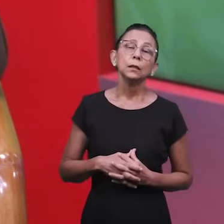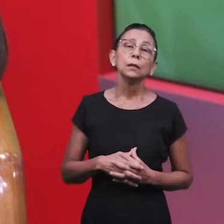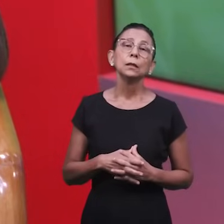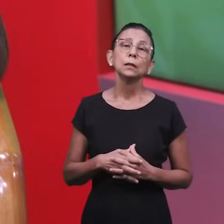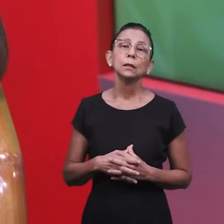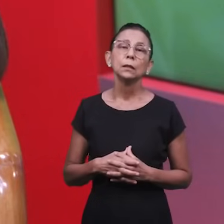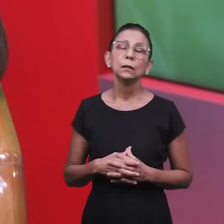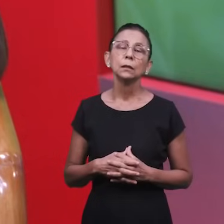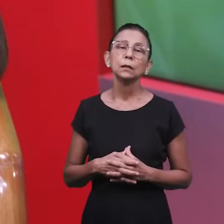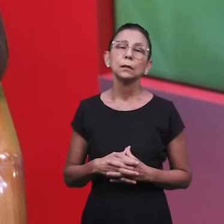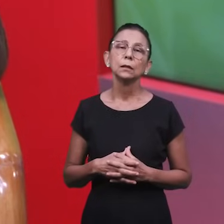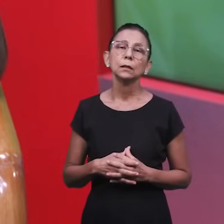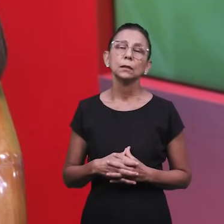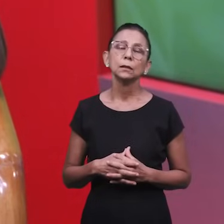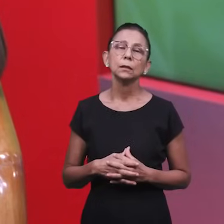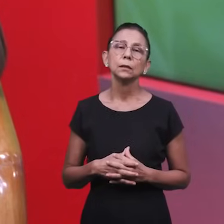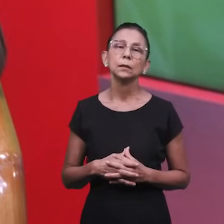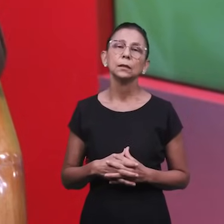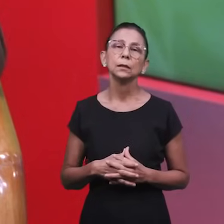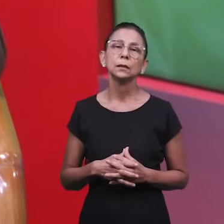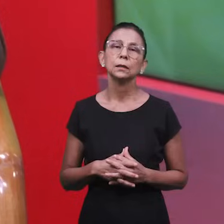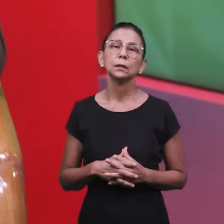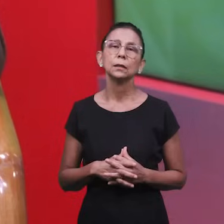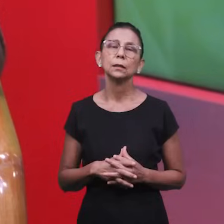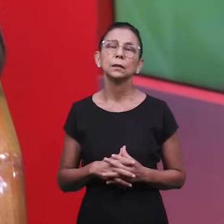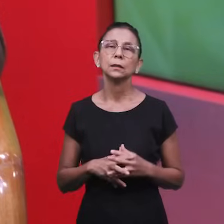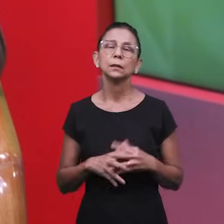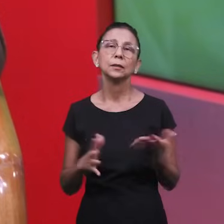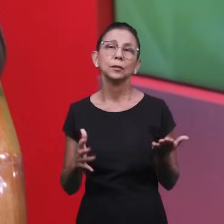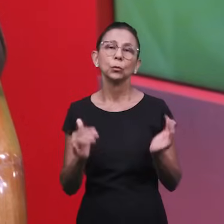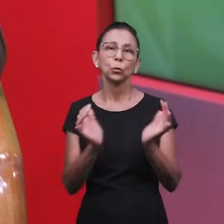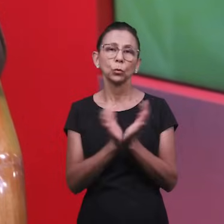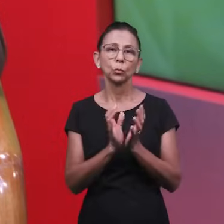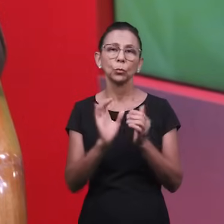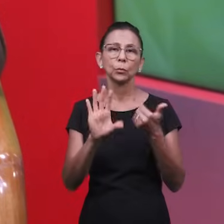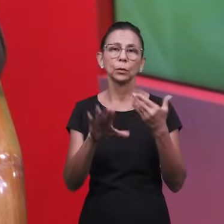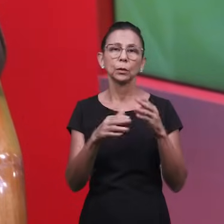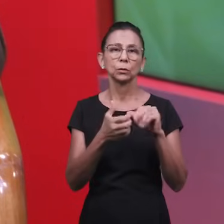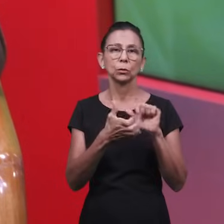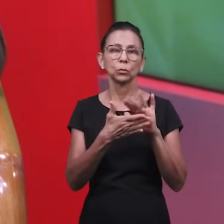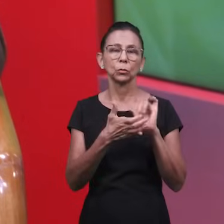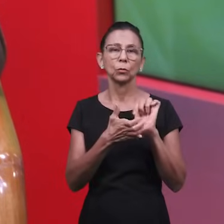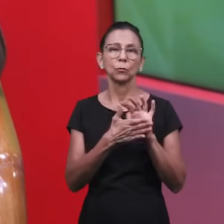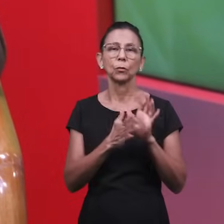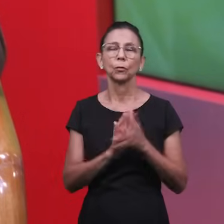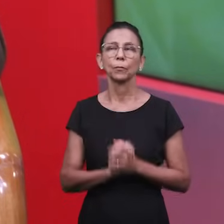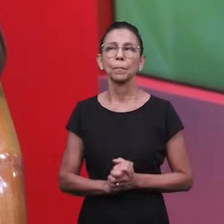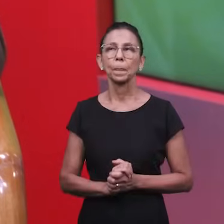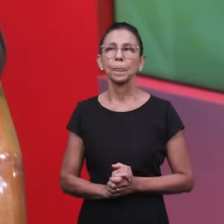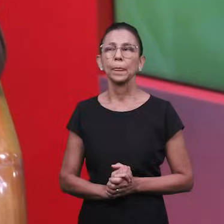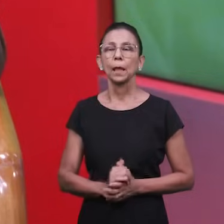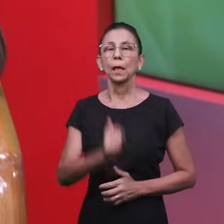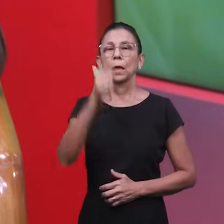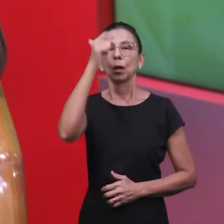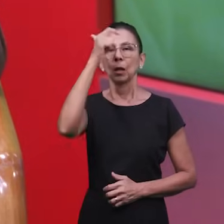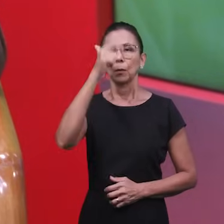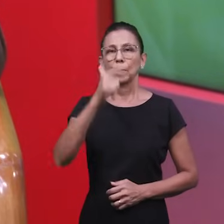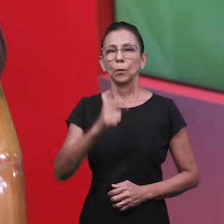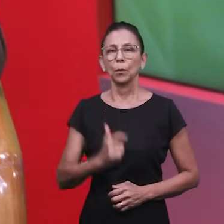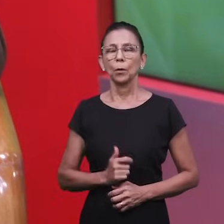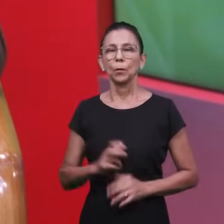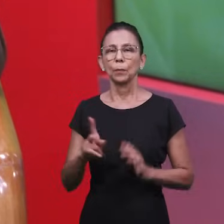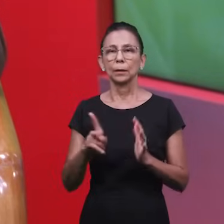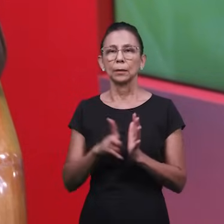mensagem, o grupo cantou esse louvor. Eu sou do meu amado. É um